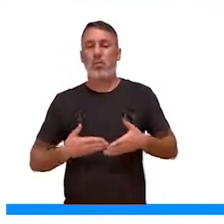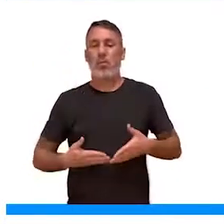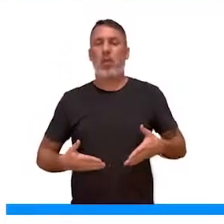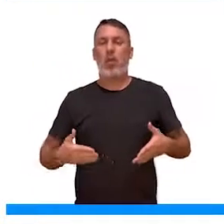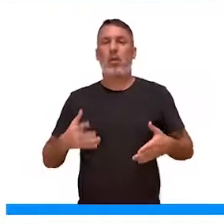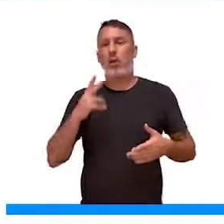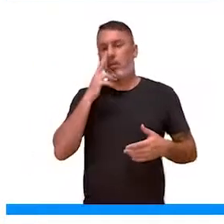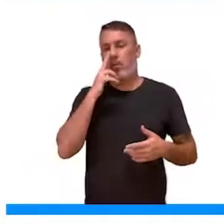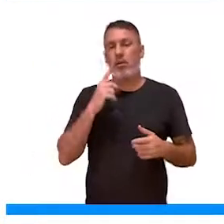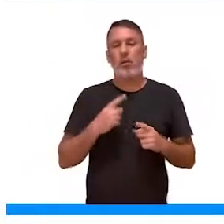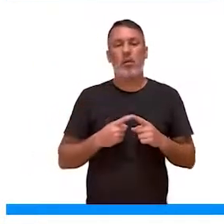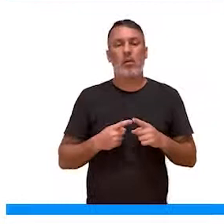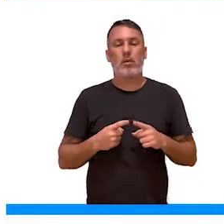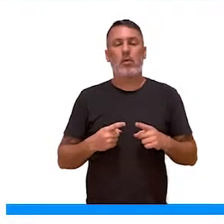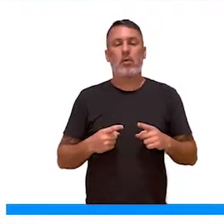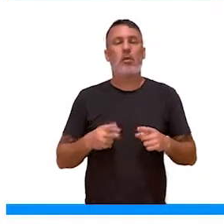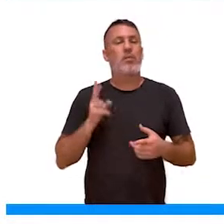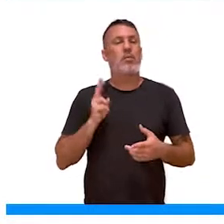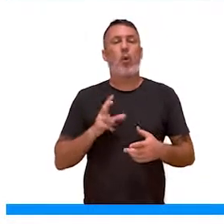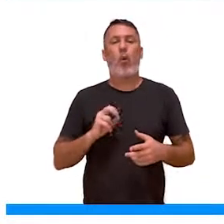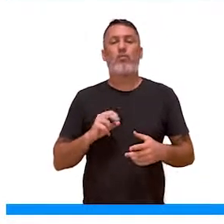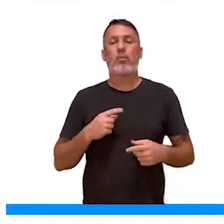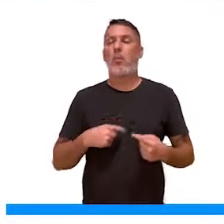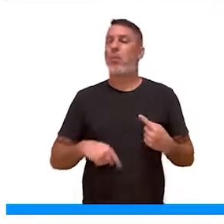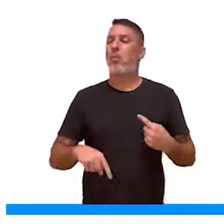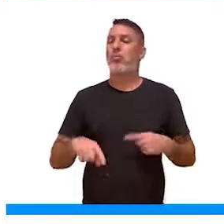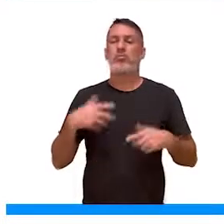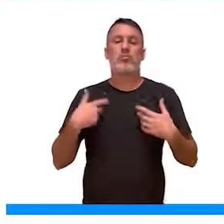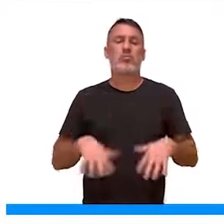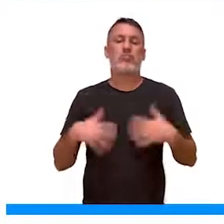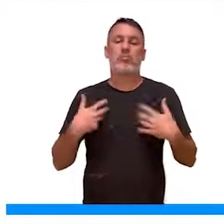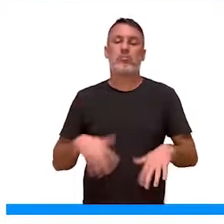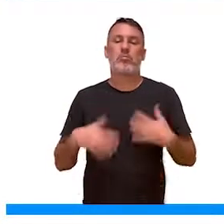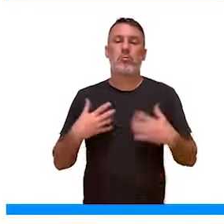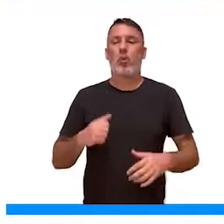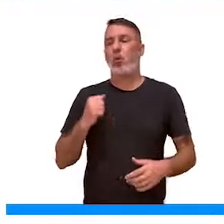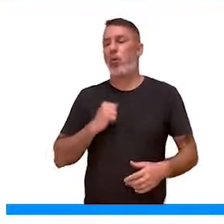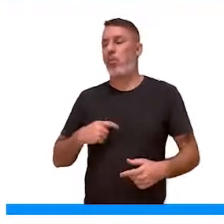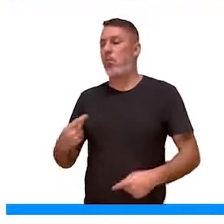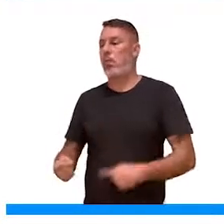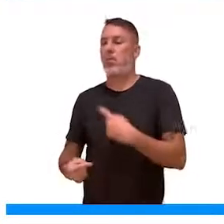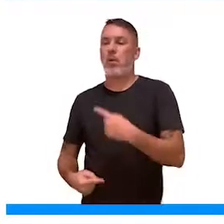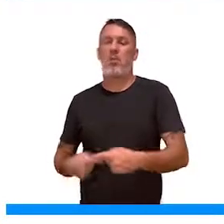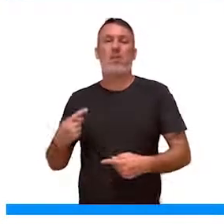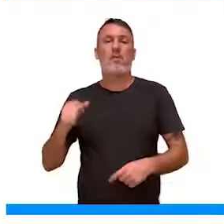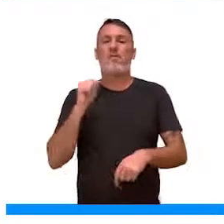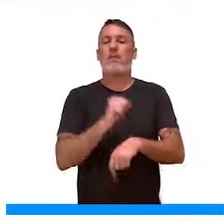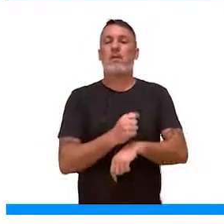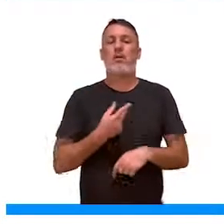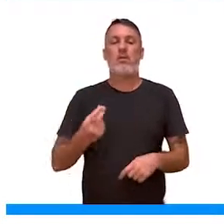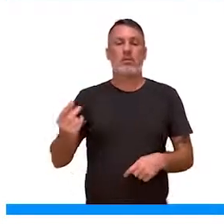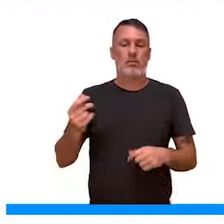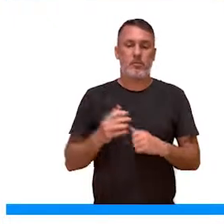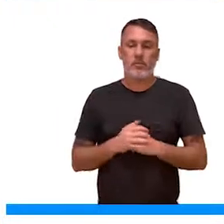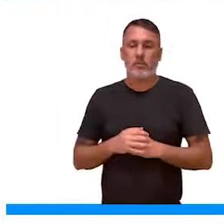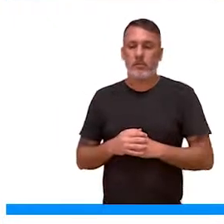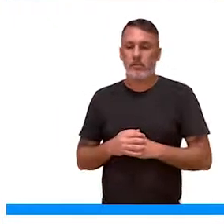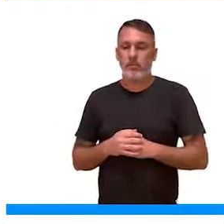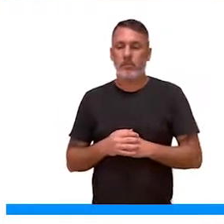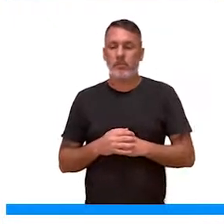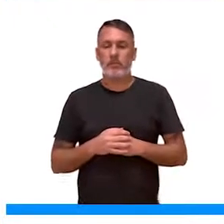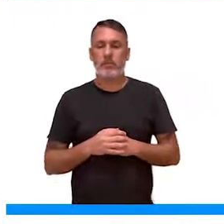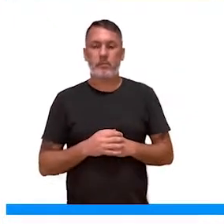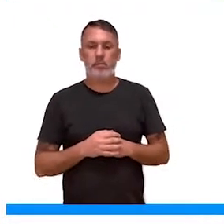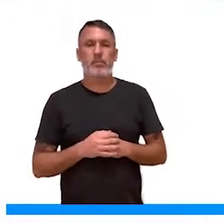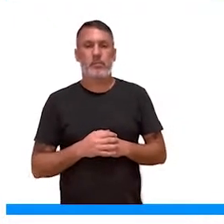vira adulta e continua então a liberar os seus ovos, que são lançados nas fezes, dando continuidade ao ciclo de vida.